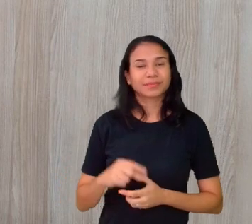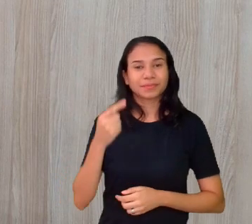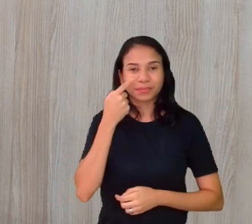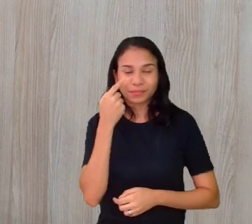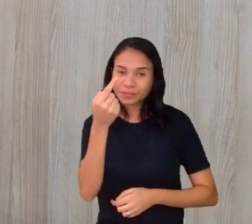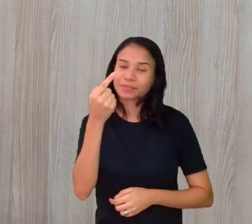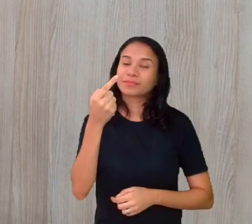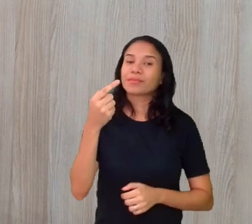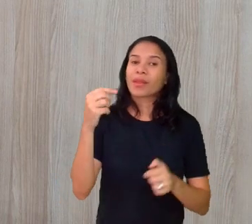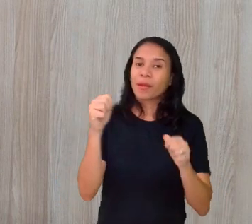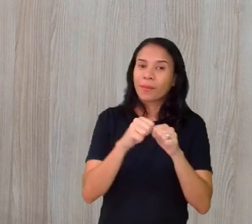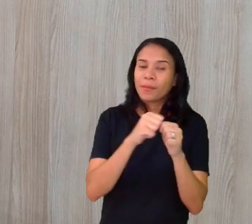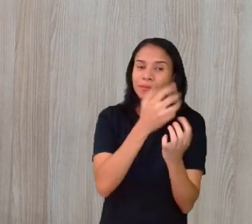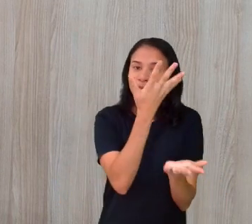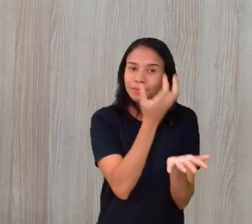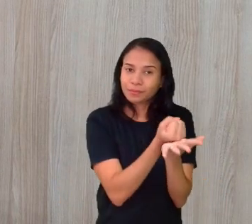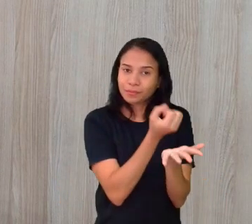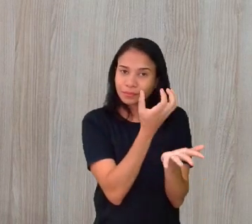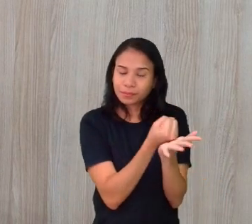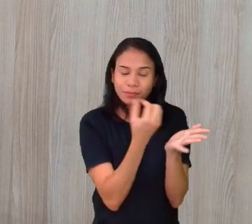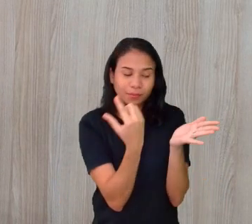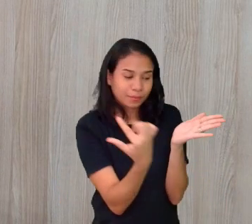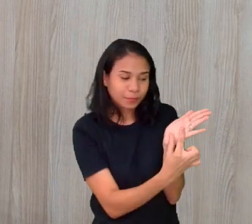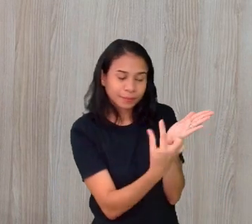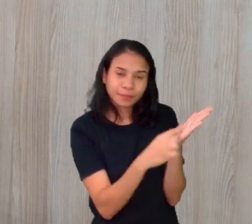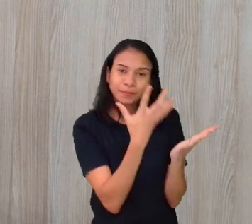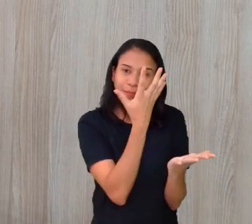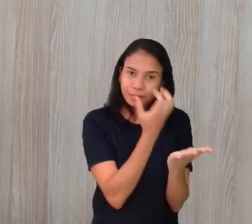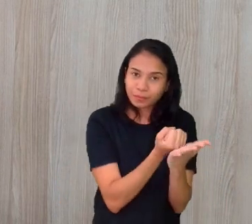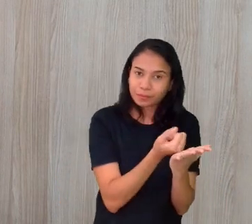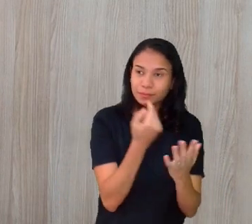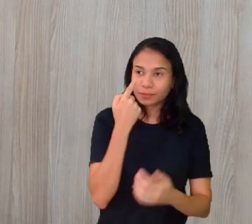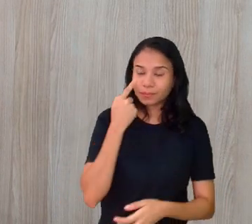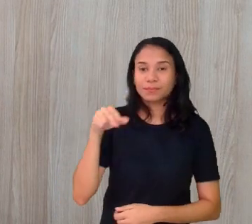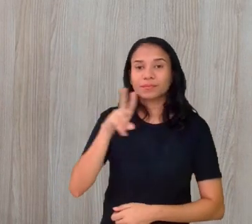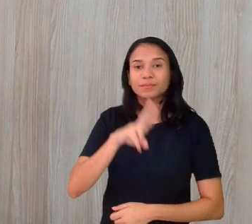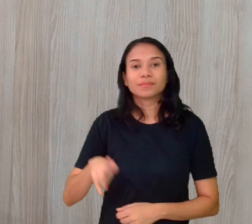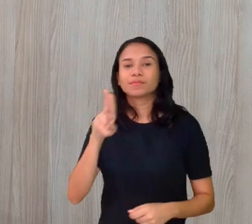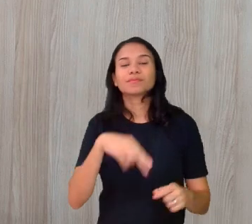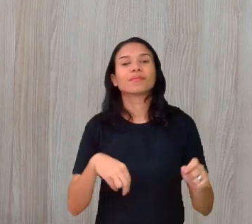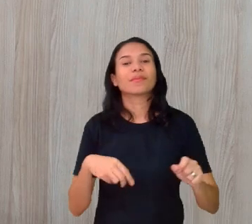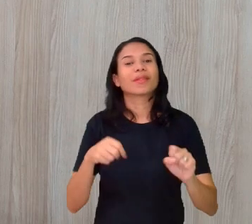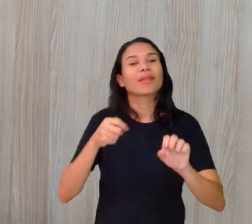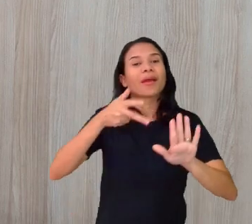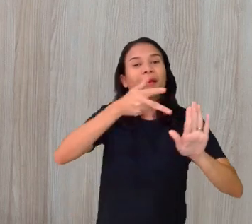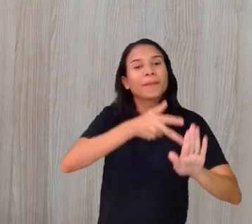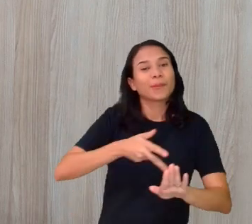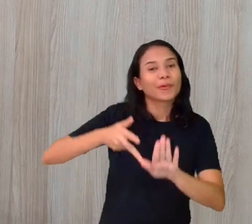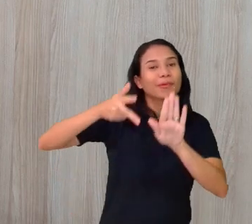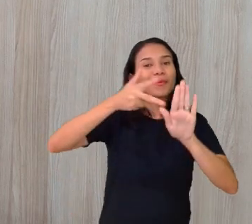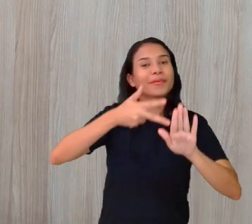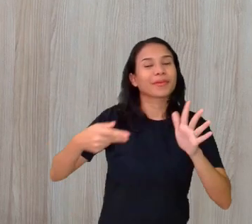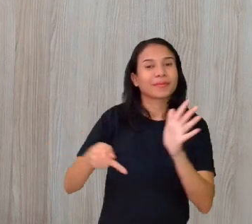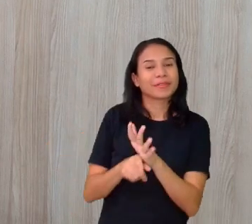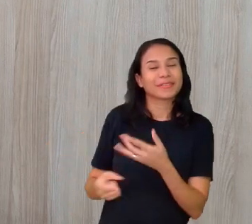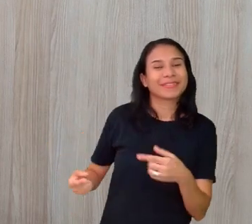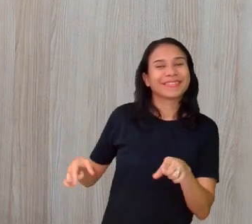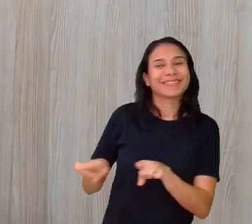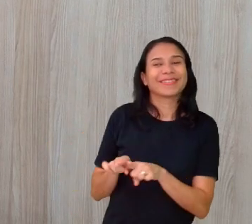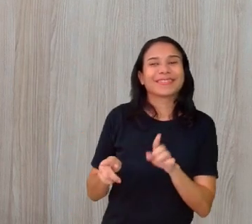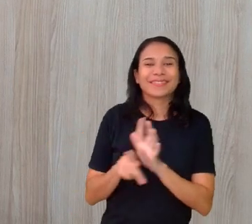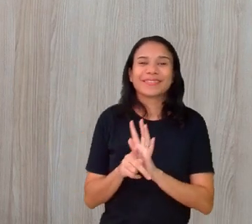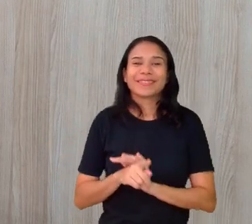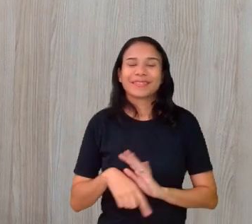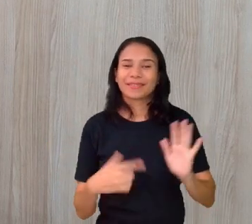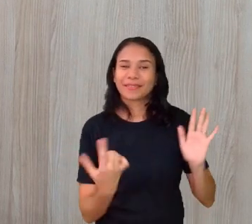vai fazer o download, né, do aplicativo. Aí para isso, ó, a produção, Juninho, meu xará, já vai trabalhar aí,